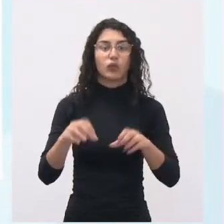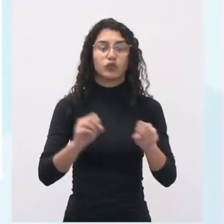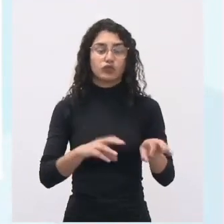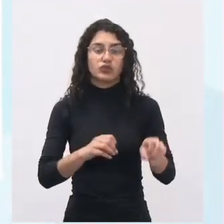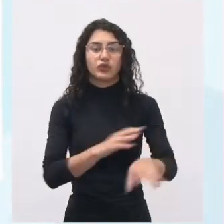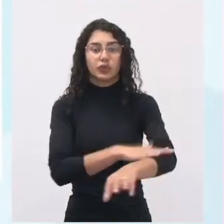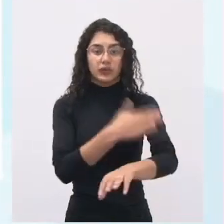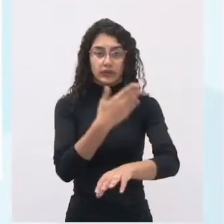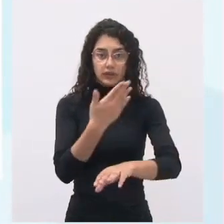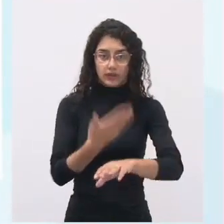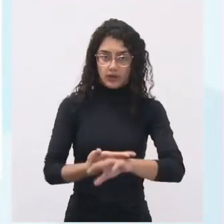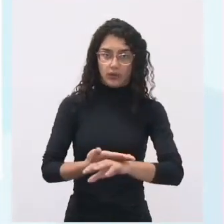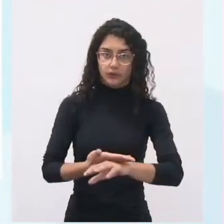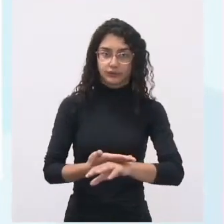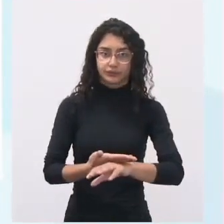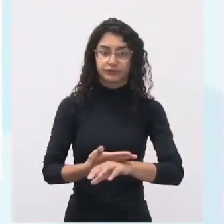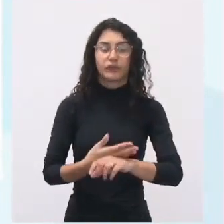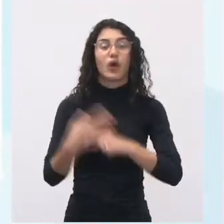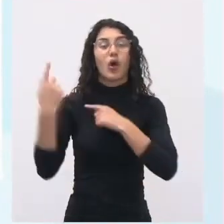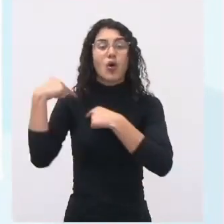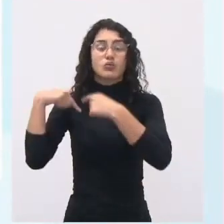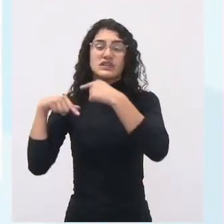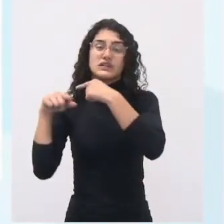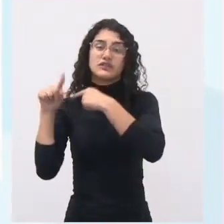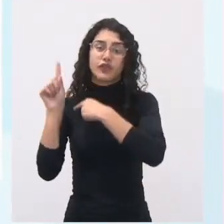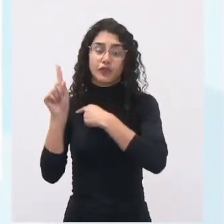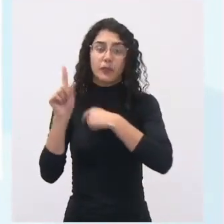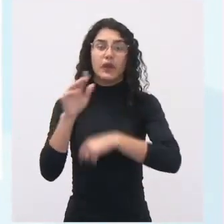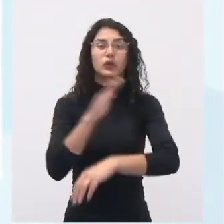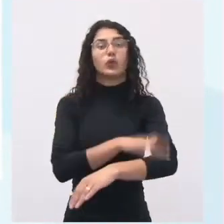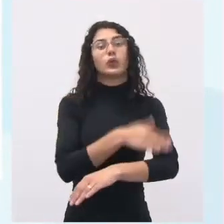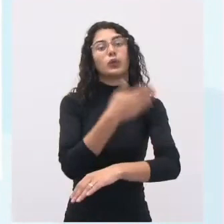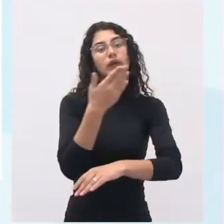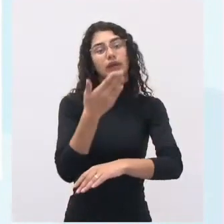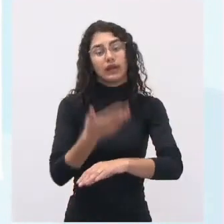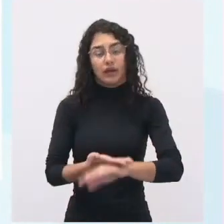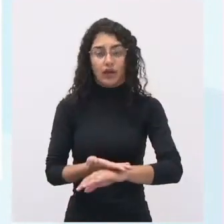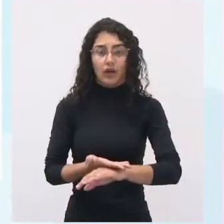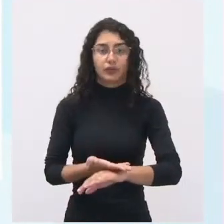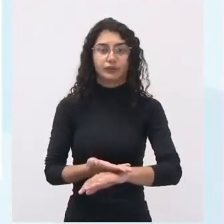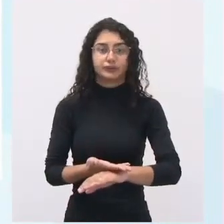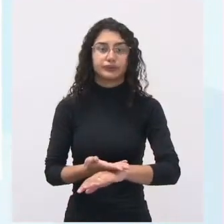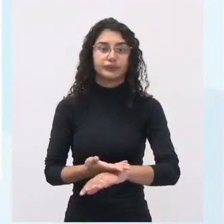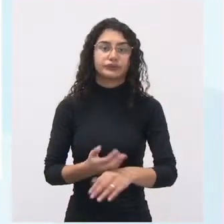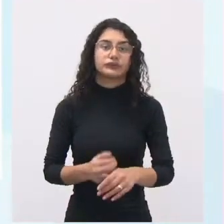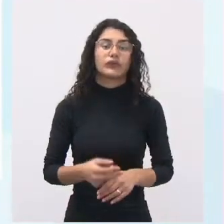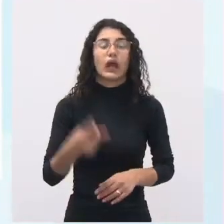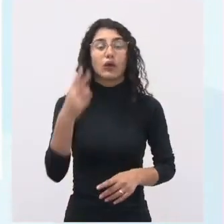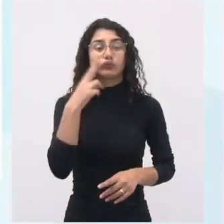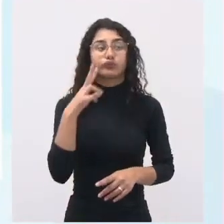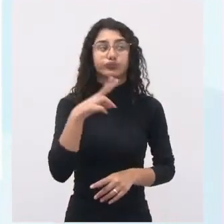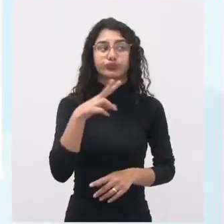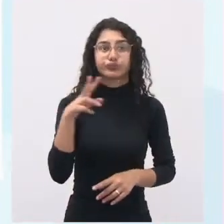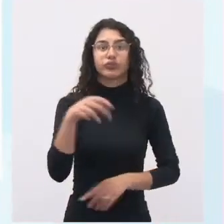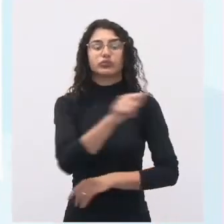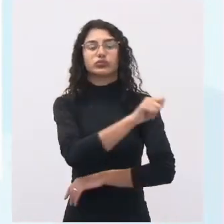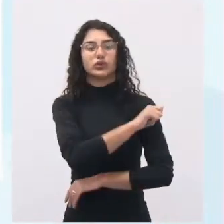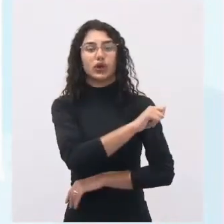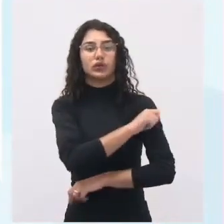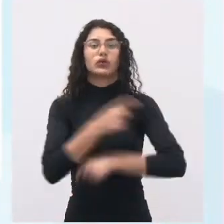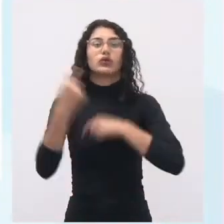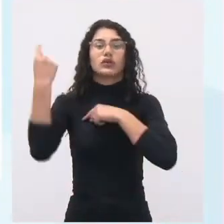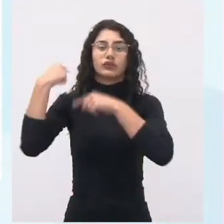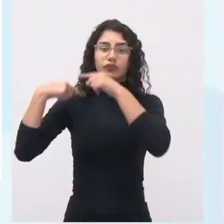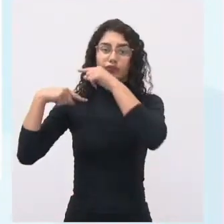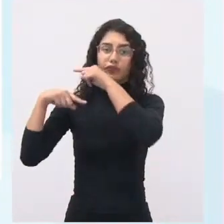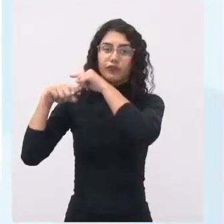ação, com esse desenvolvimento integral que visa o quê? tem a visão do estudante, o desenvolvimento das